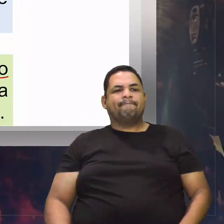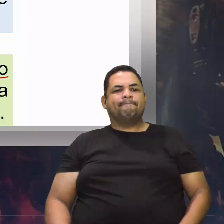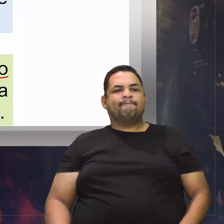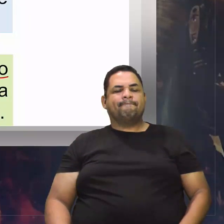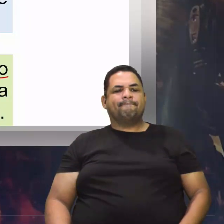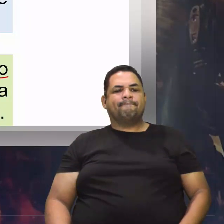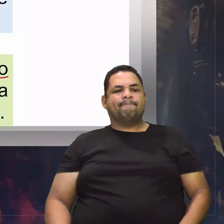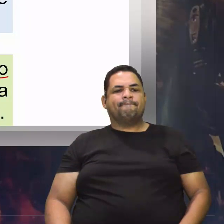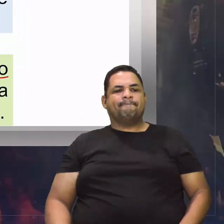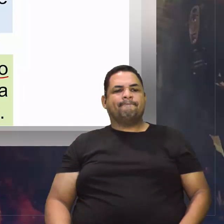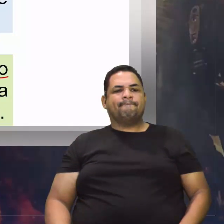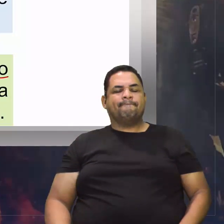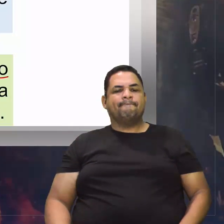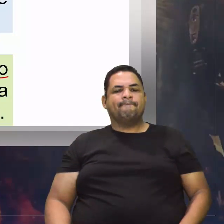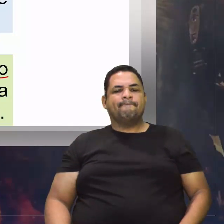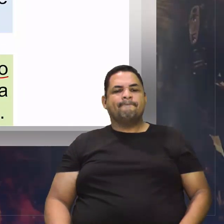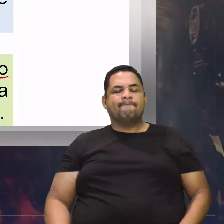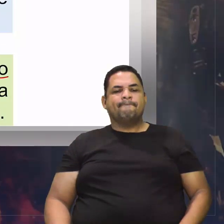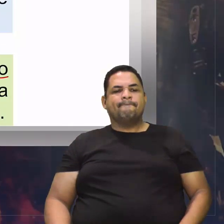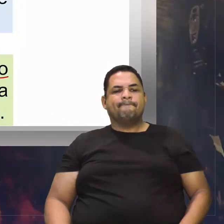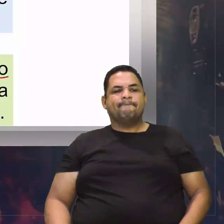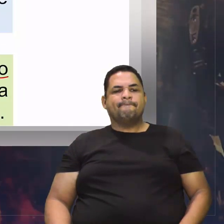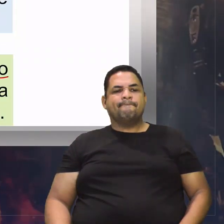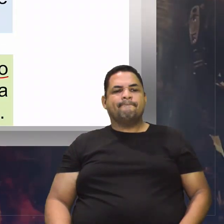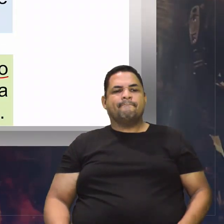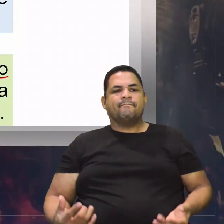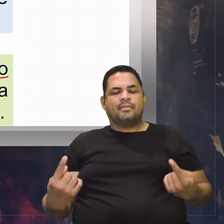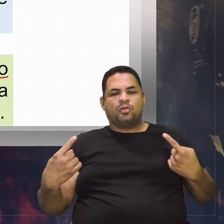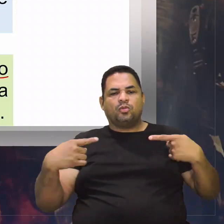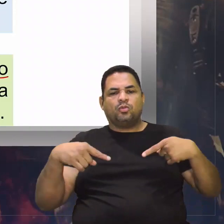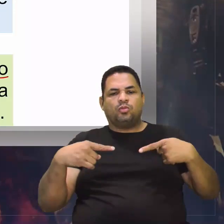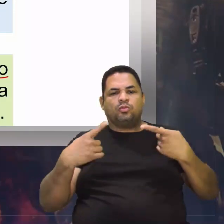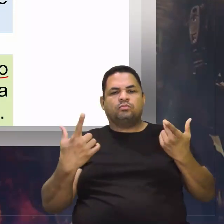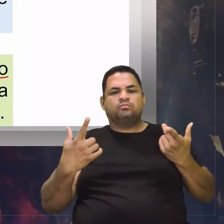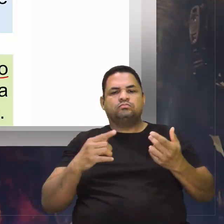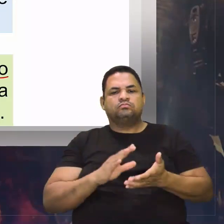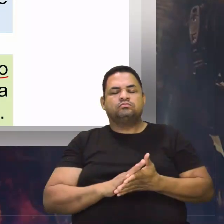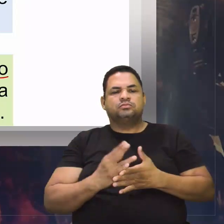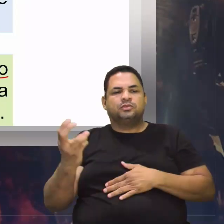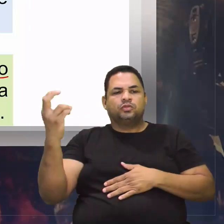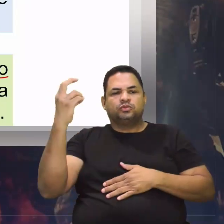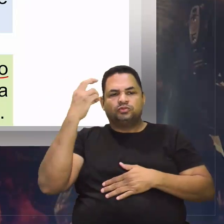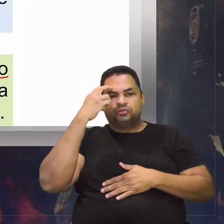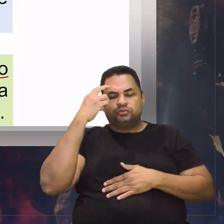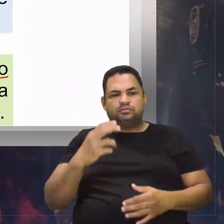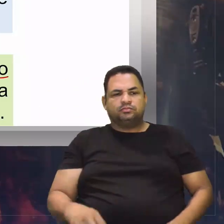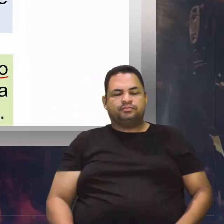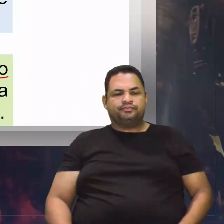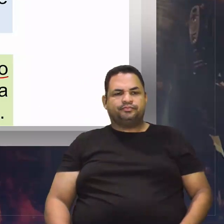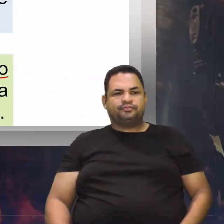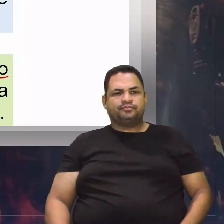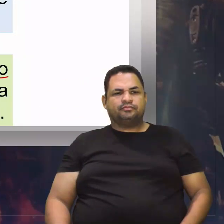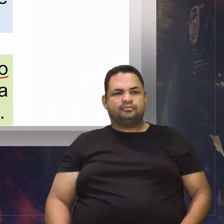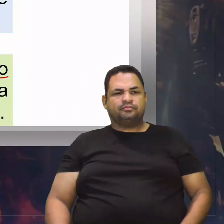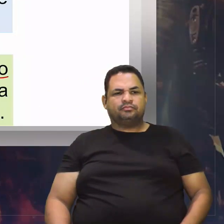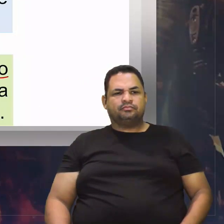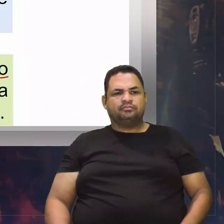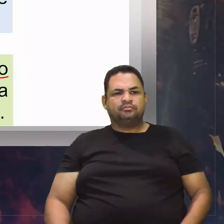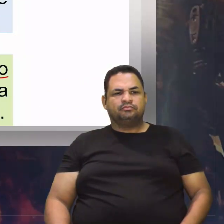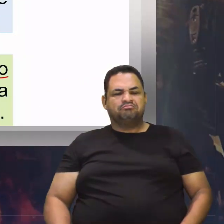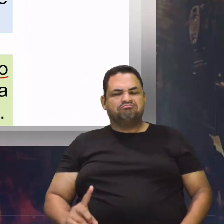seriam esse. E se mostravam contrário, os avessos, à sua cultura. Ou seja,